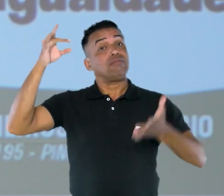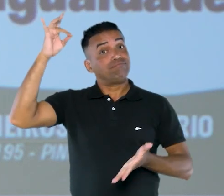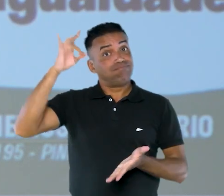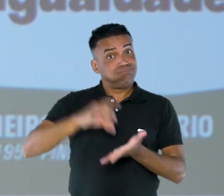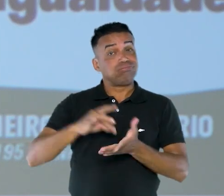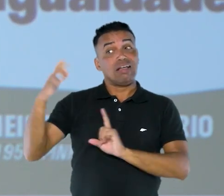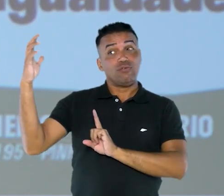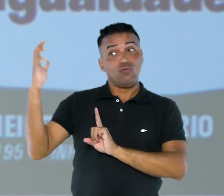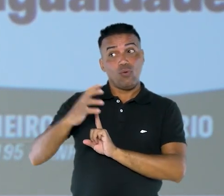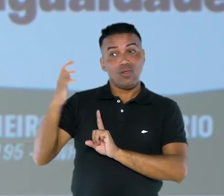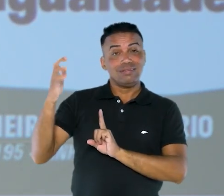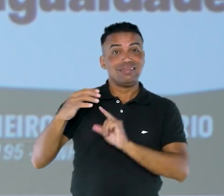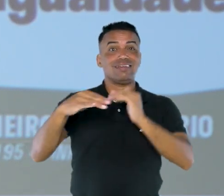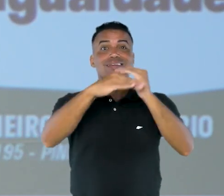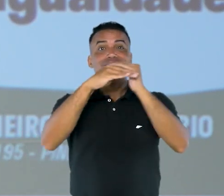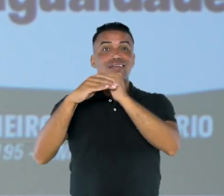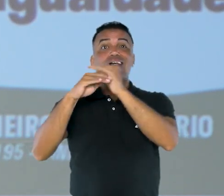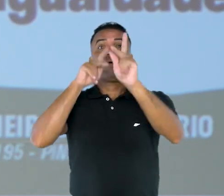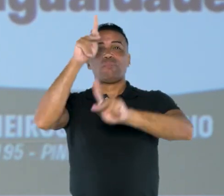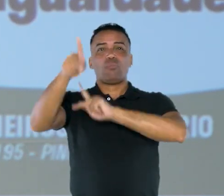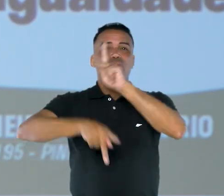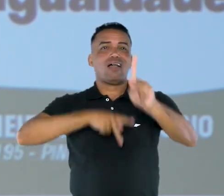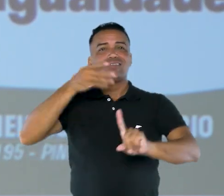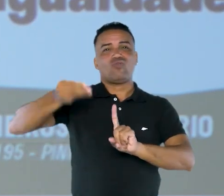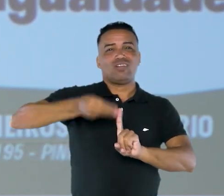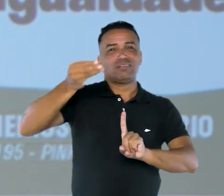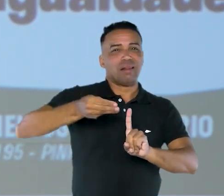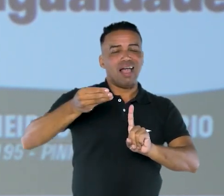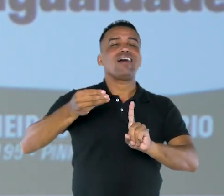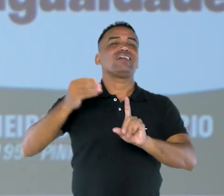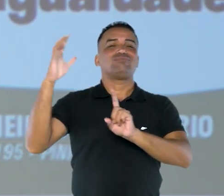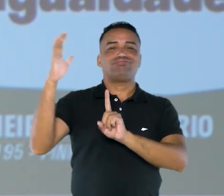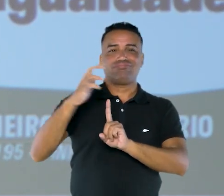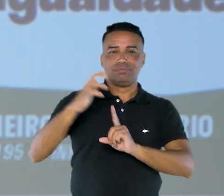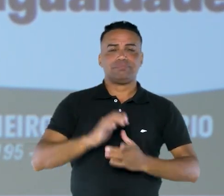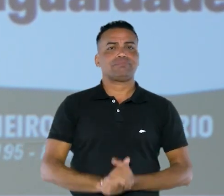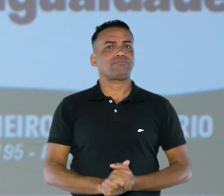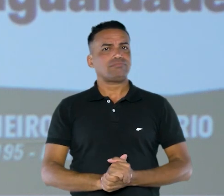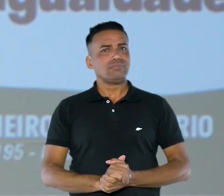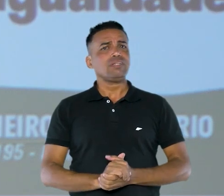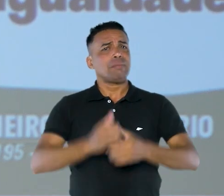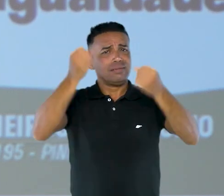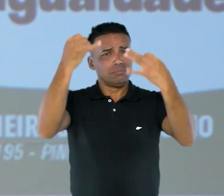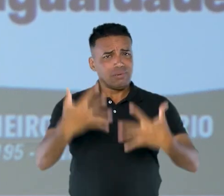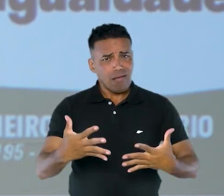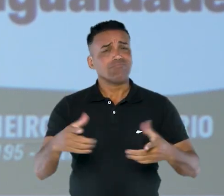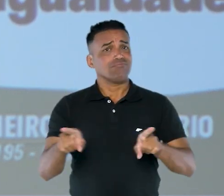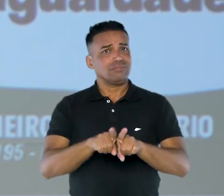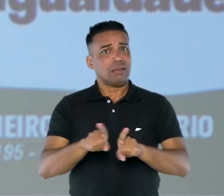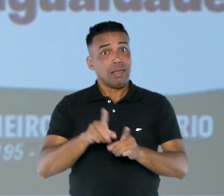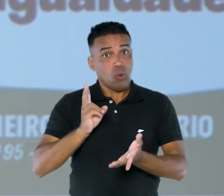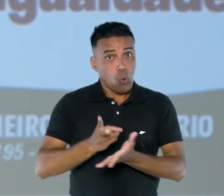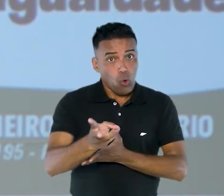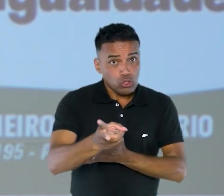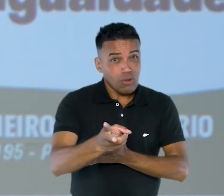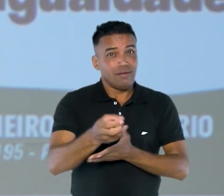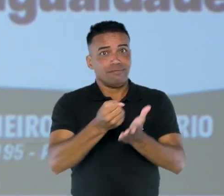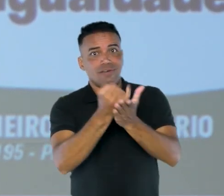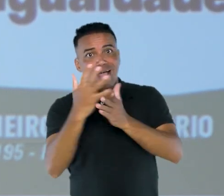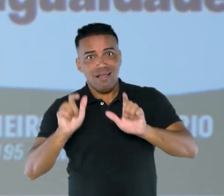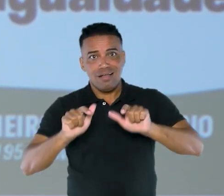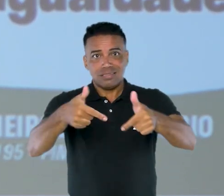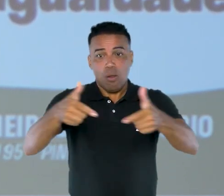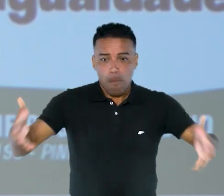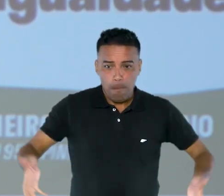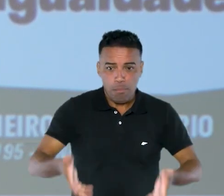são uma realidade, afetam de forma desigual as populações em situação de vulnerabilidade. Para falar sobre isso, em continuidade à